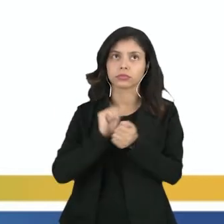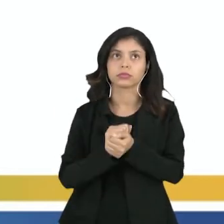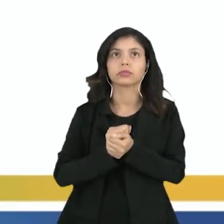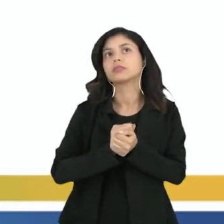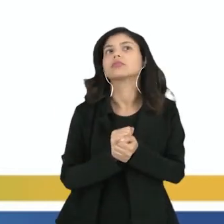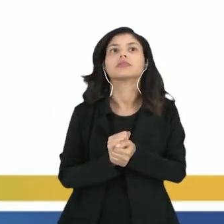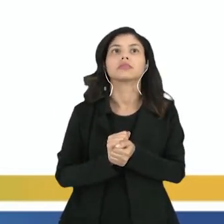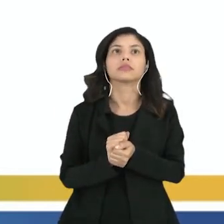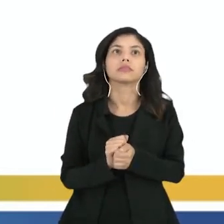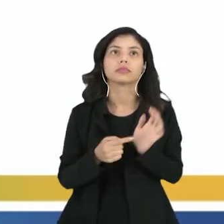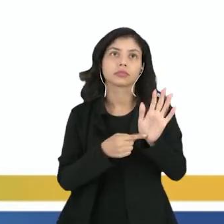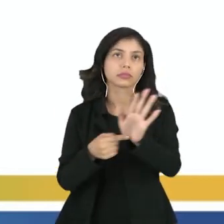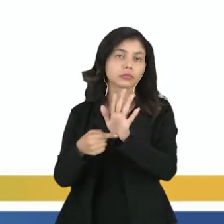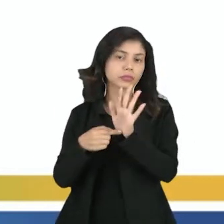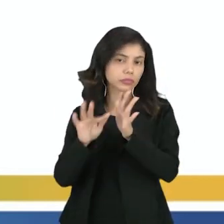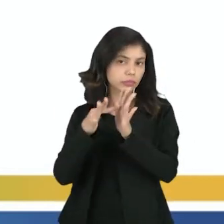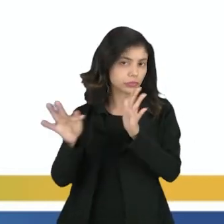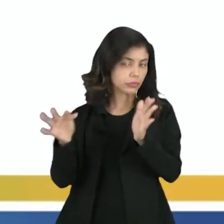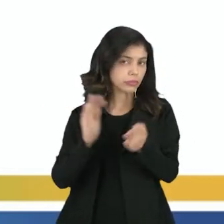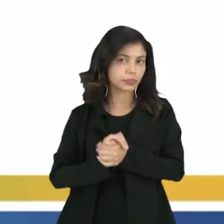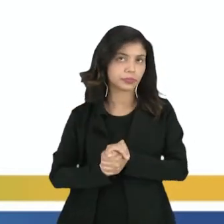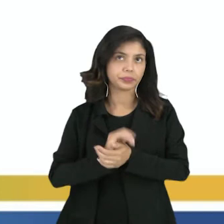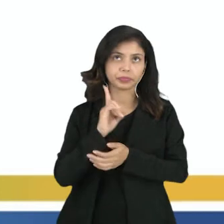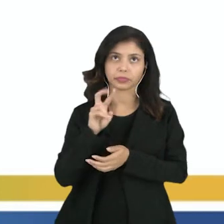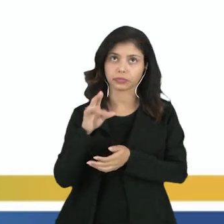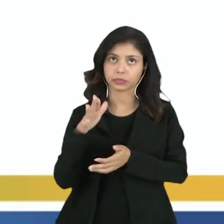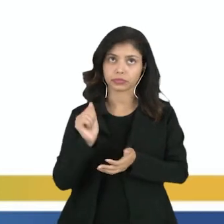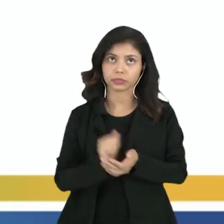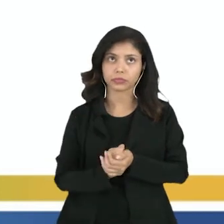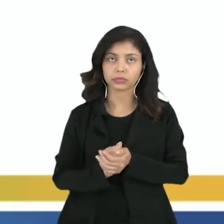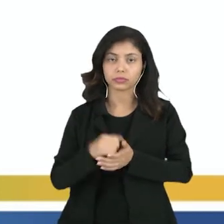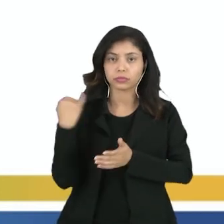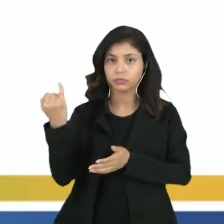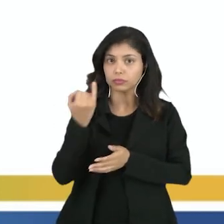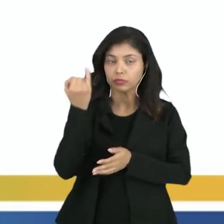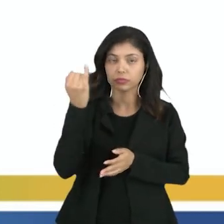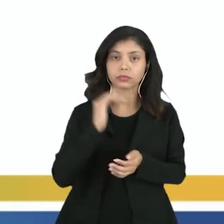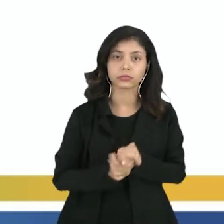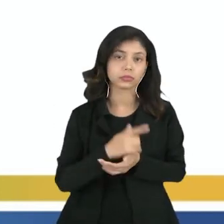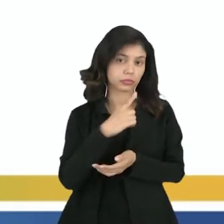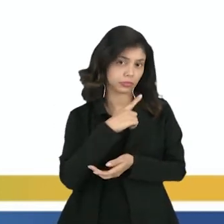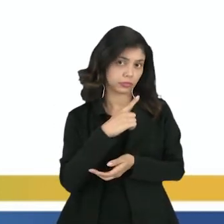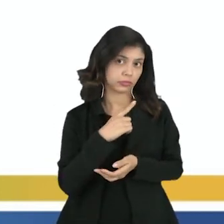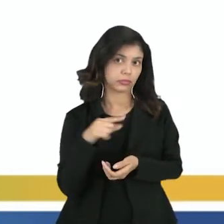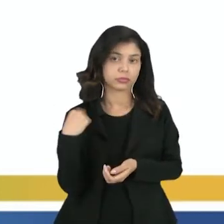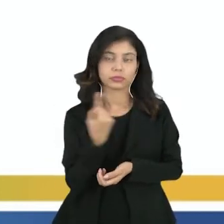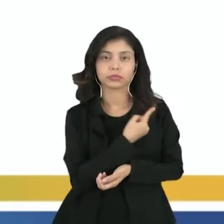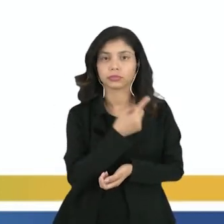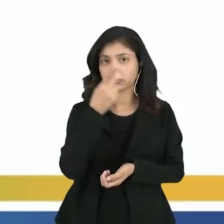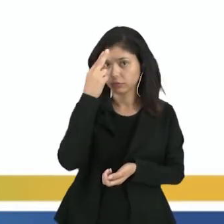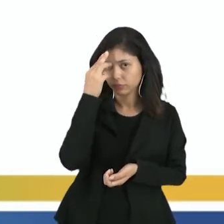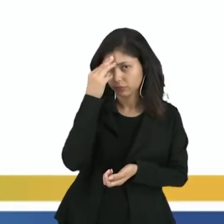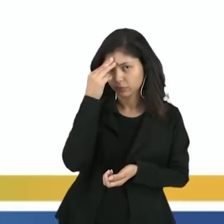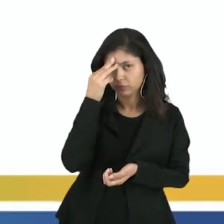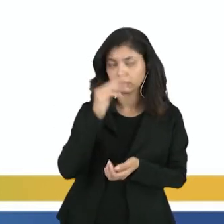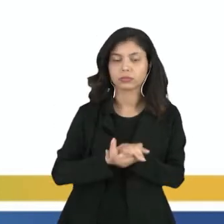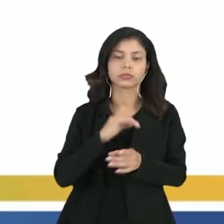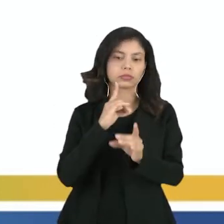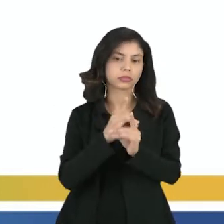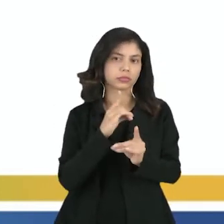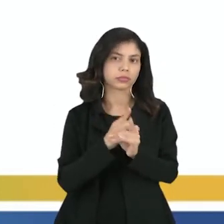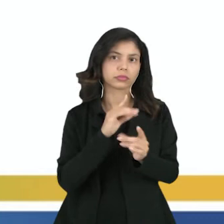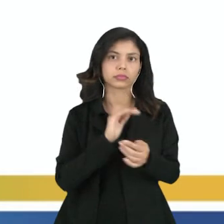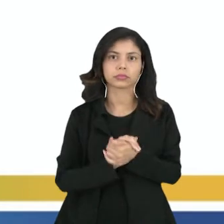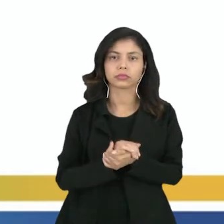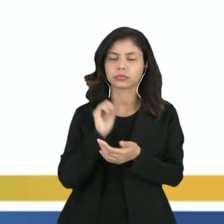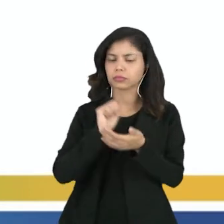das funções crescente e decrescente, são importantíssimos termos na nossa mente, para identificarmos, às vezes, num exercício,